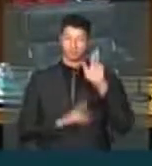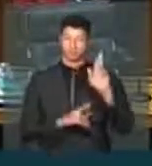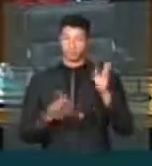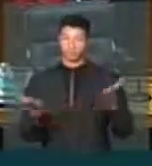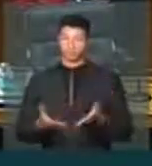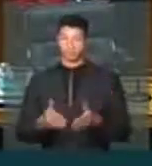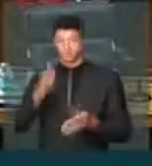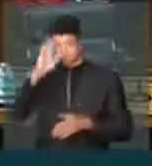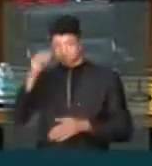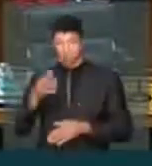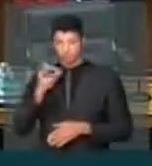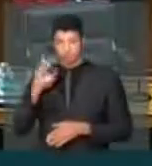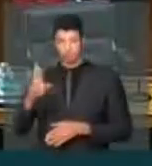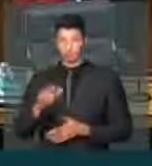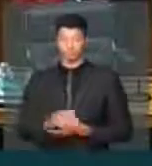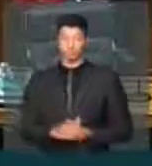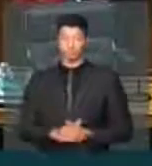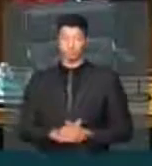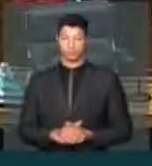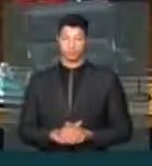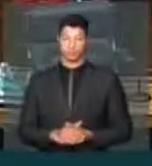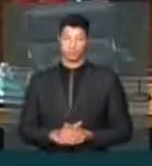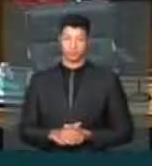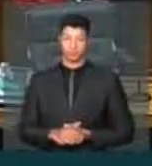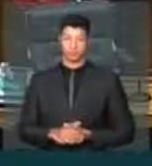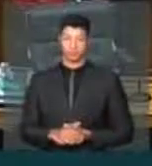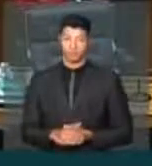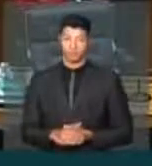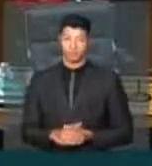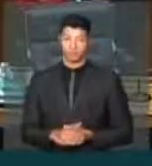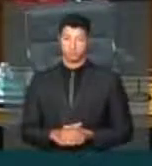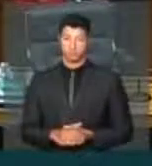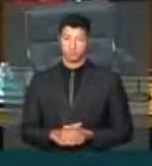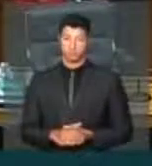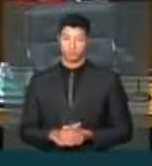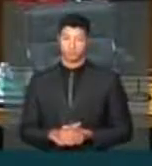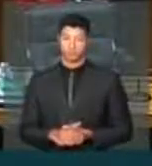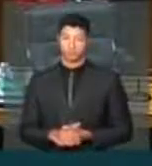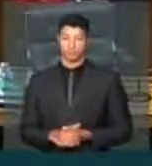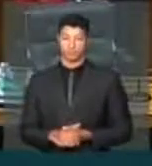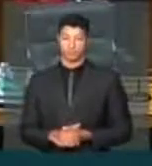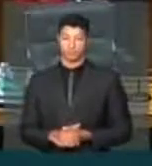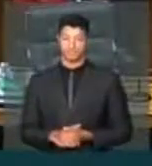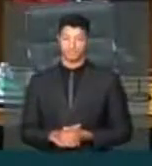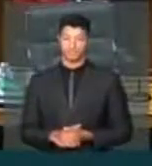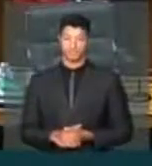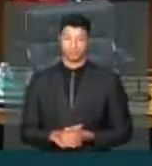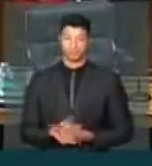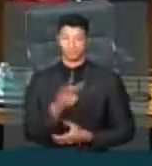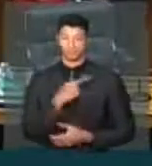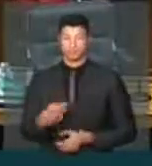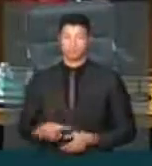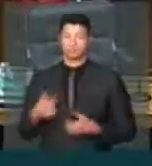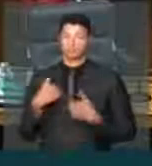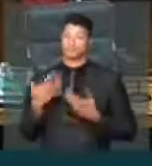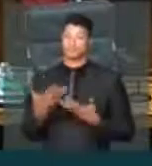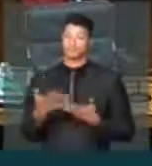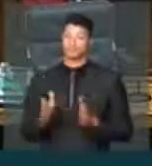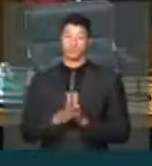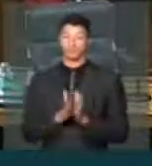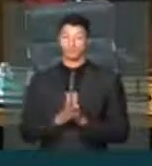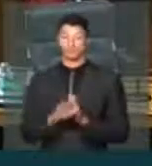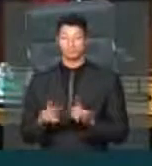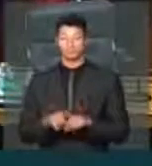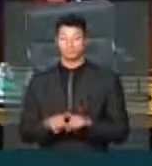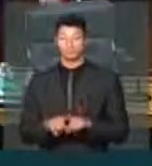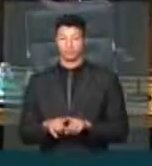agora em homenagem ao Dr. Mozart. Então, eu estou com todos anotados aqui. Não, senhor presidente, do mesmo jeito eu quero aqui, senhor presidente,